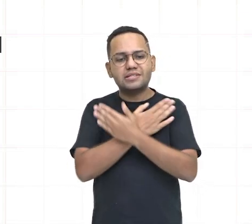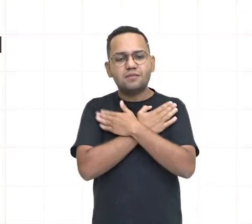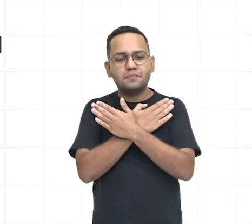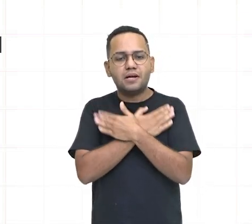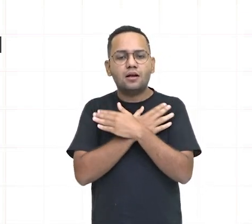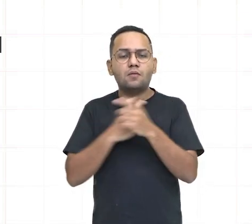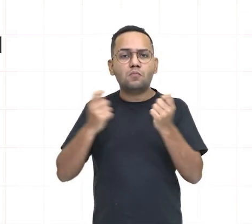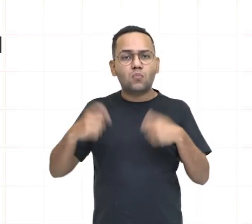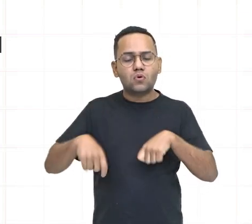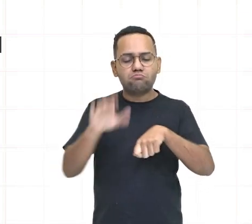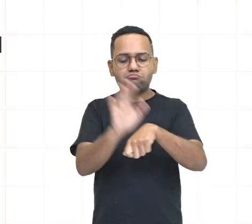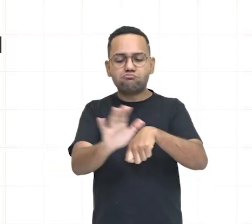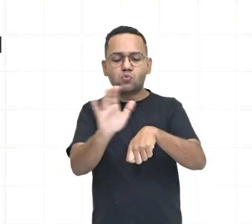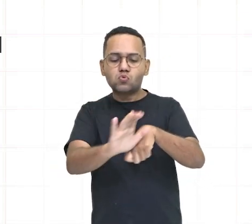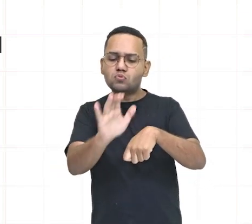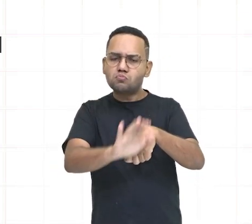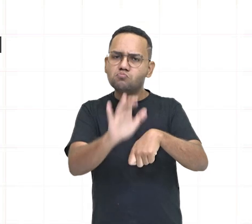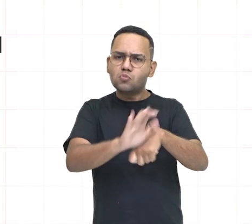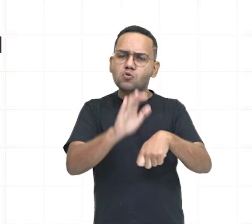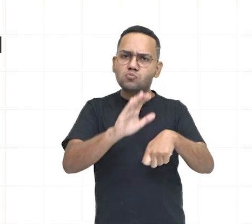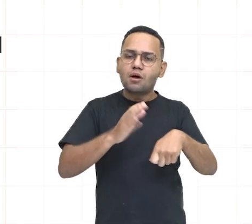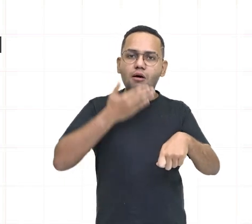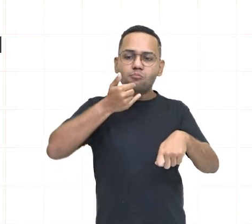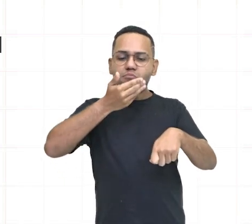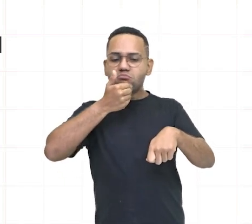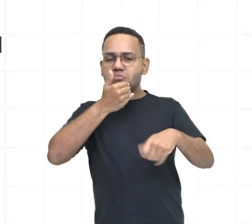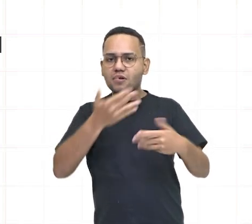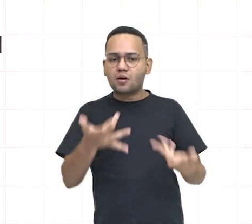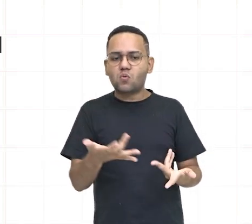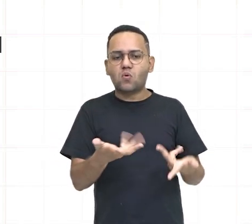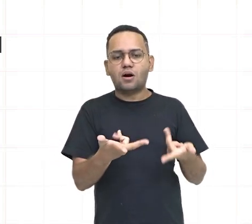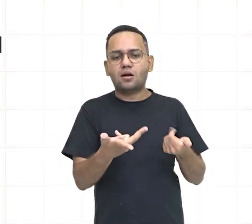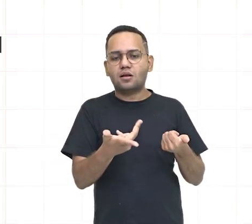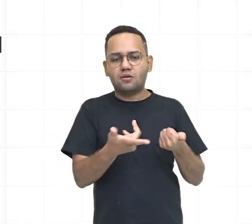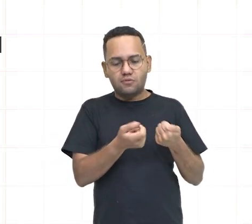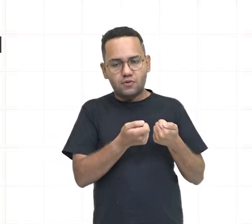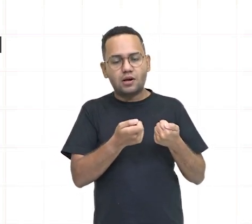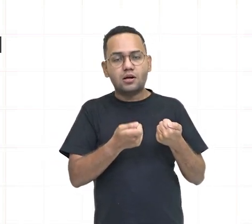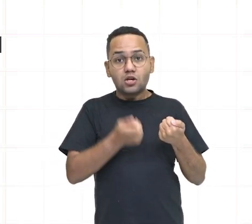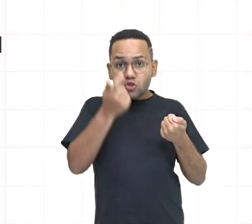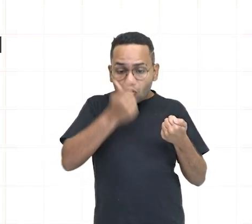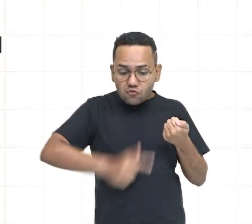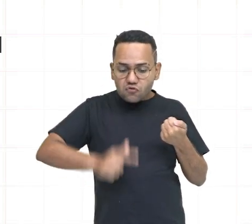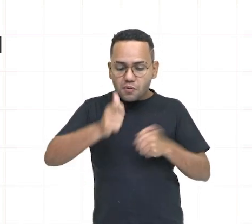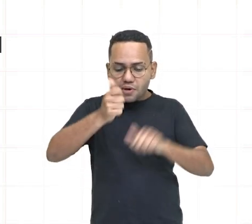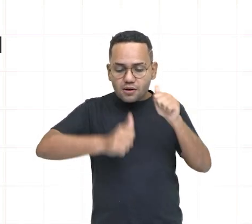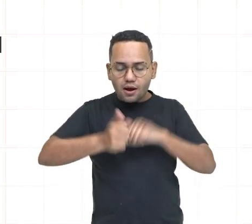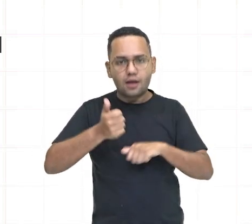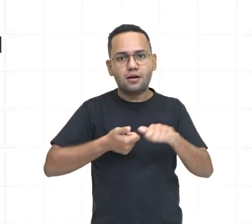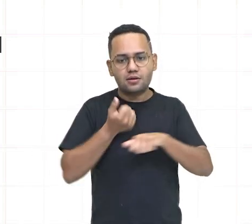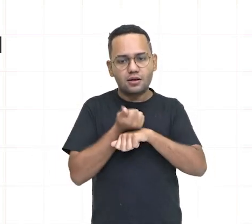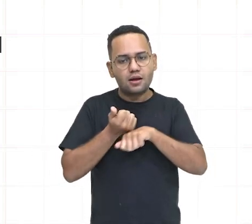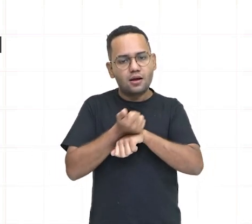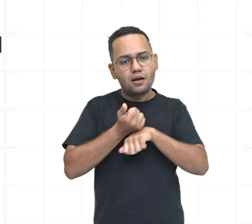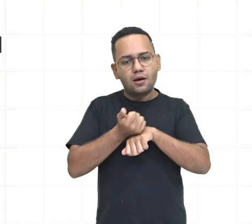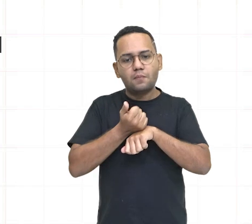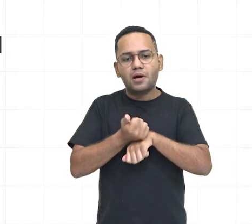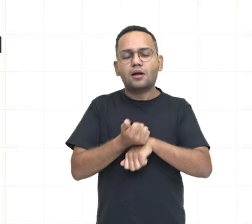reciclagem profissional e se coloquem, né, no mercado de trabalho. É uma das